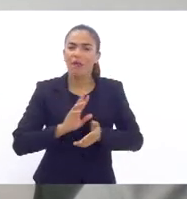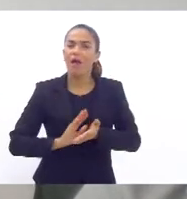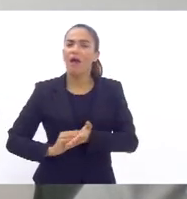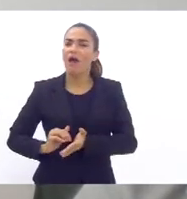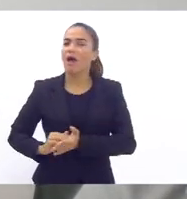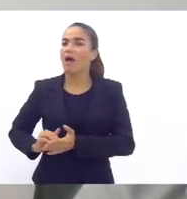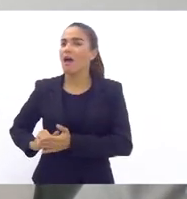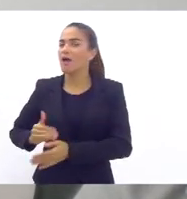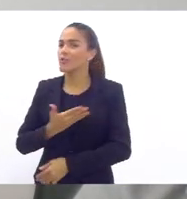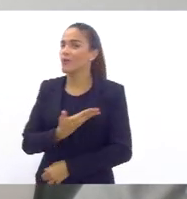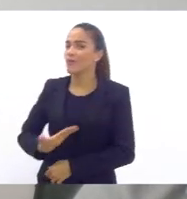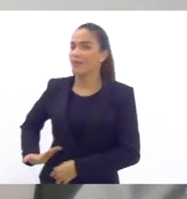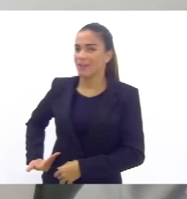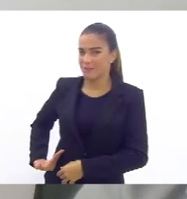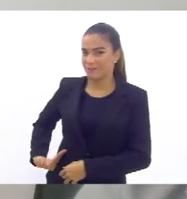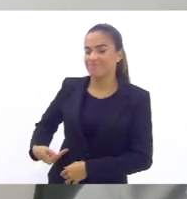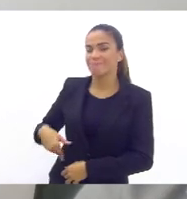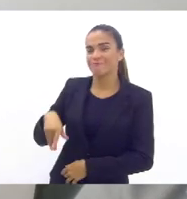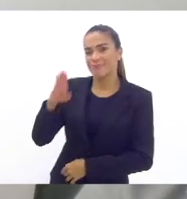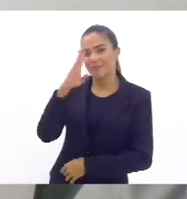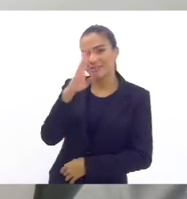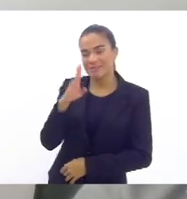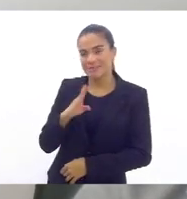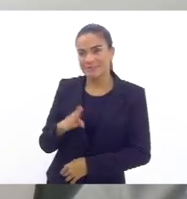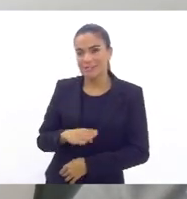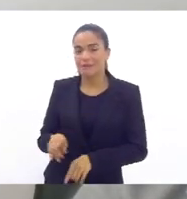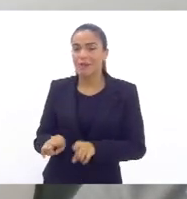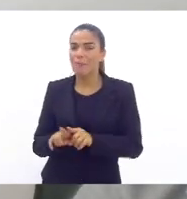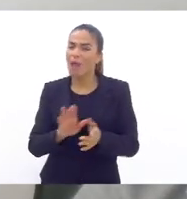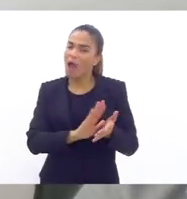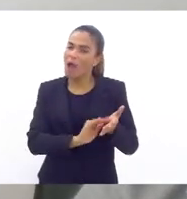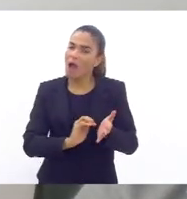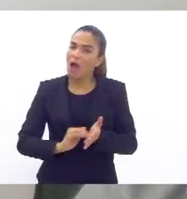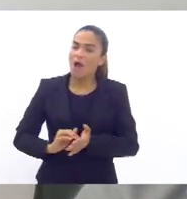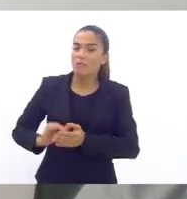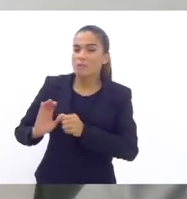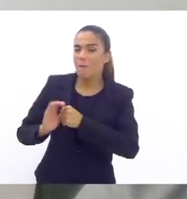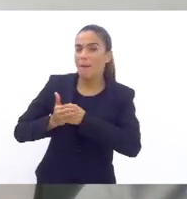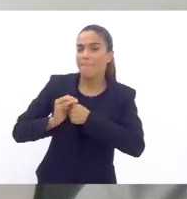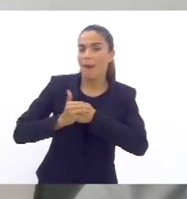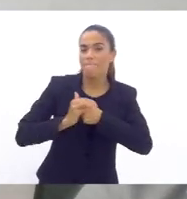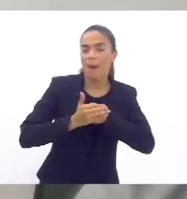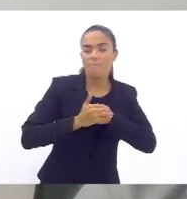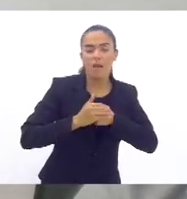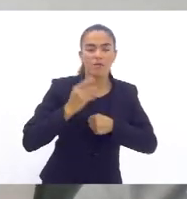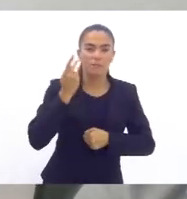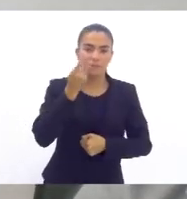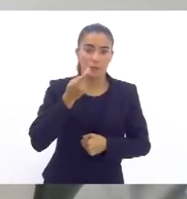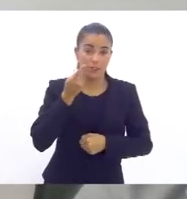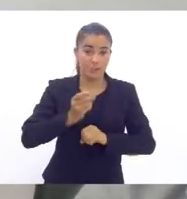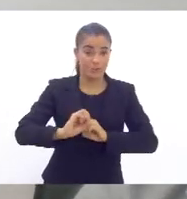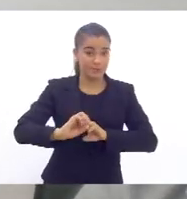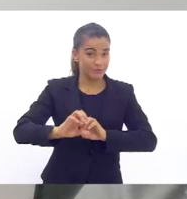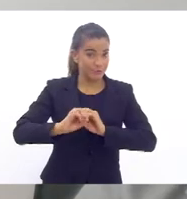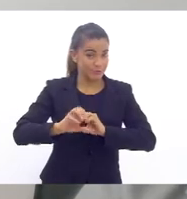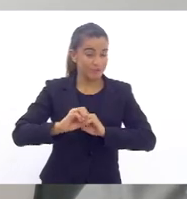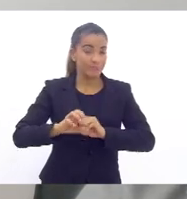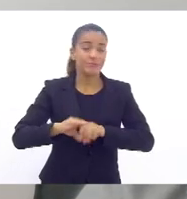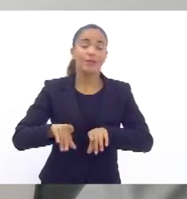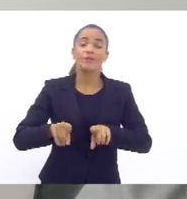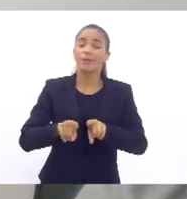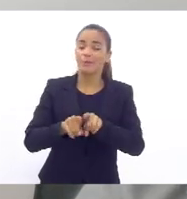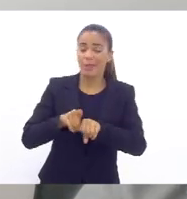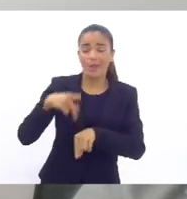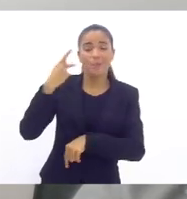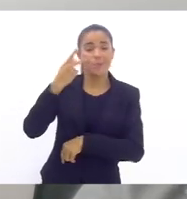política de assistência social observamos a omissão do estado na sua política de Educação na